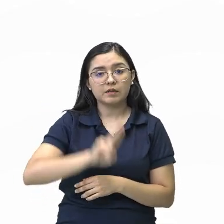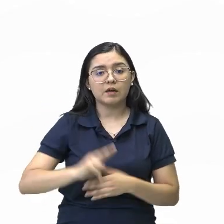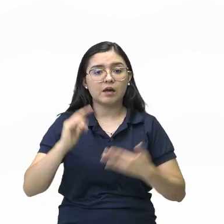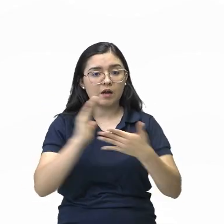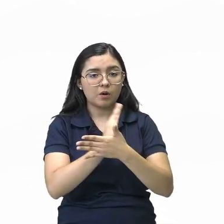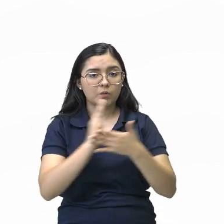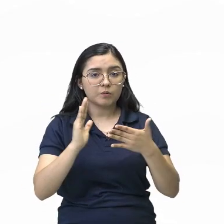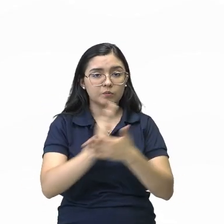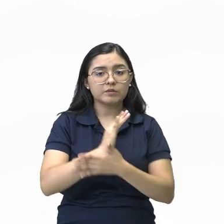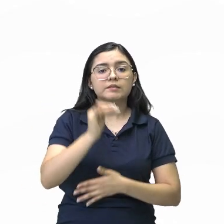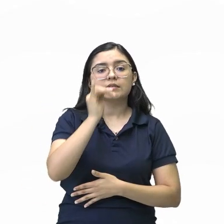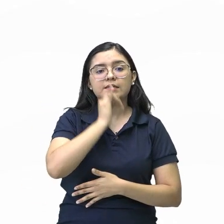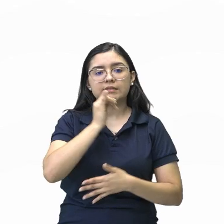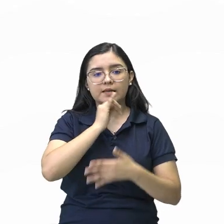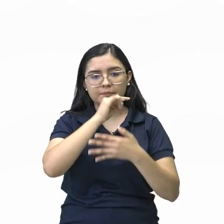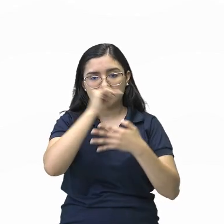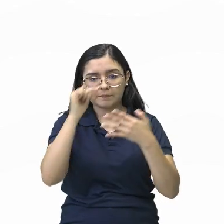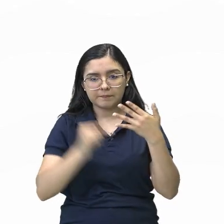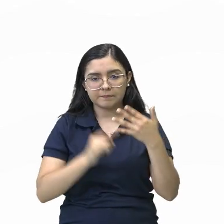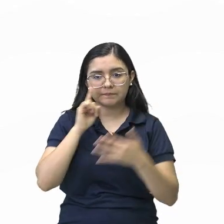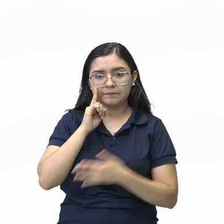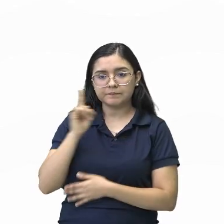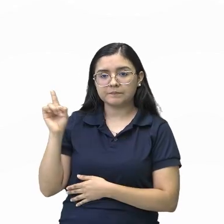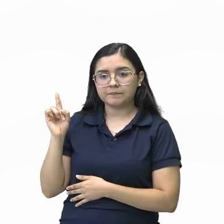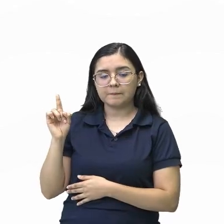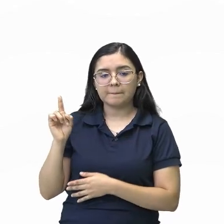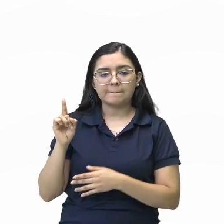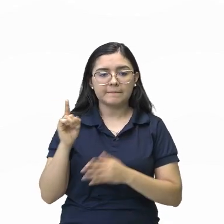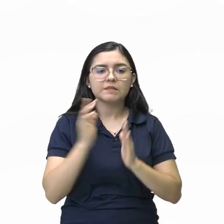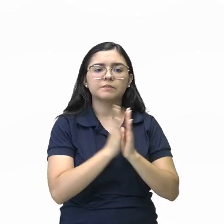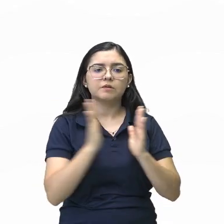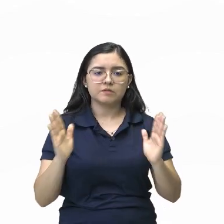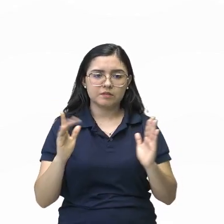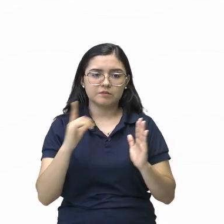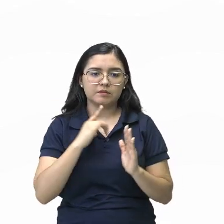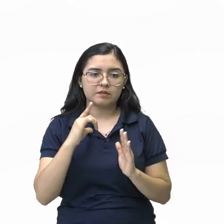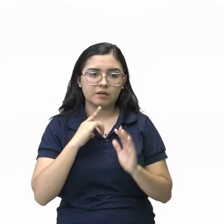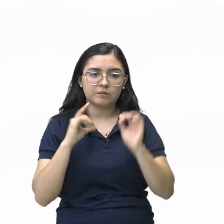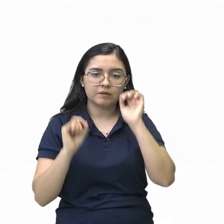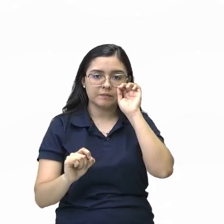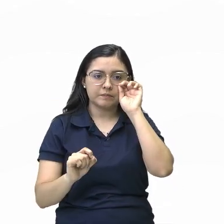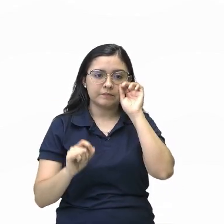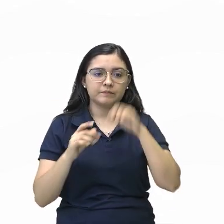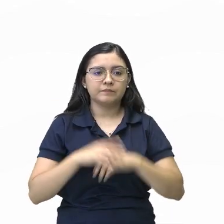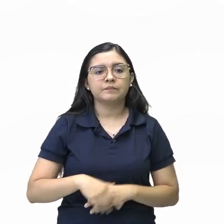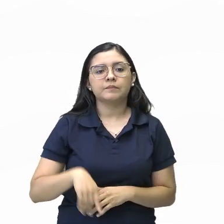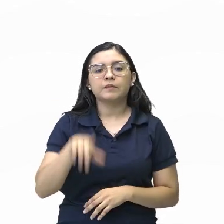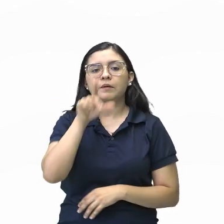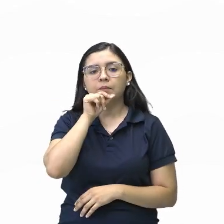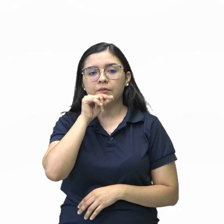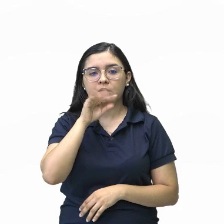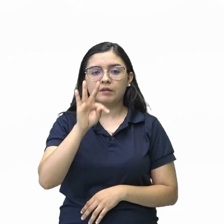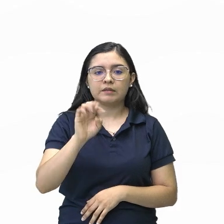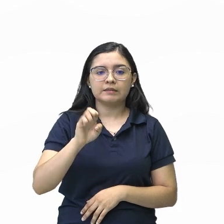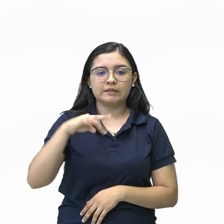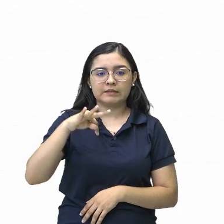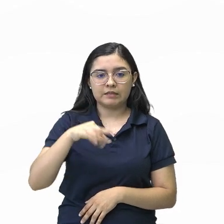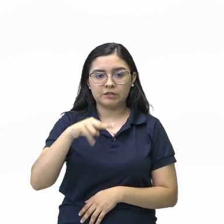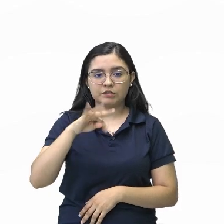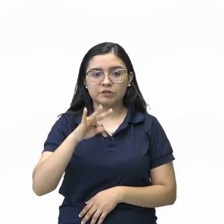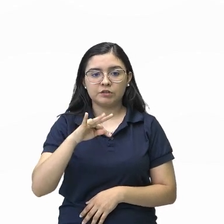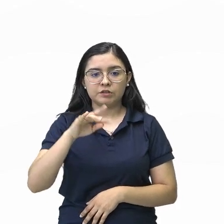alguns exemplos clássicos desse processo. Nós temos aí os bicos dos tentilhões